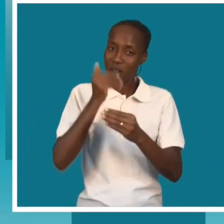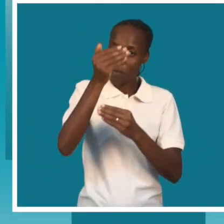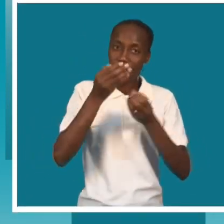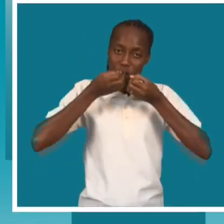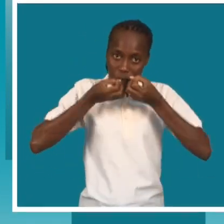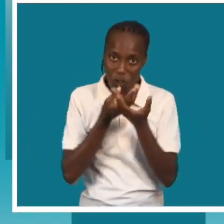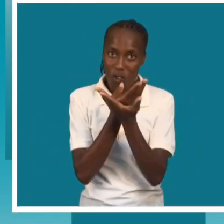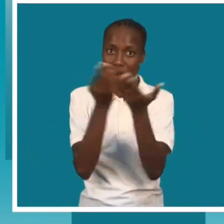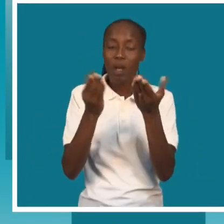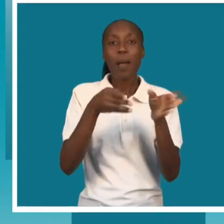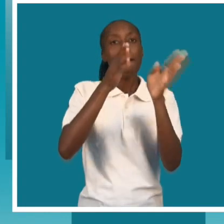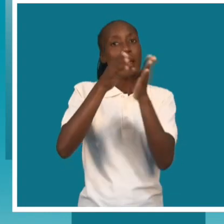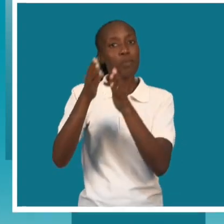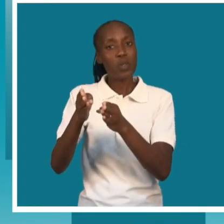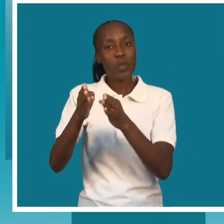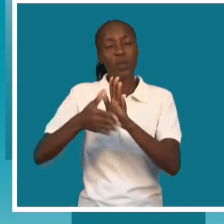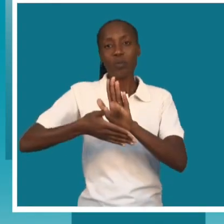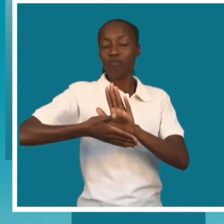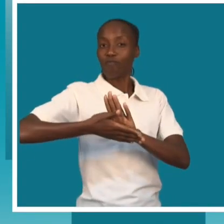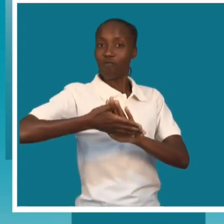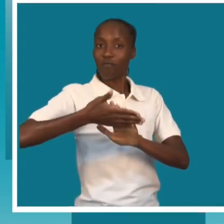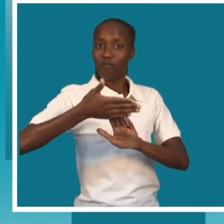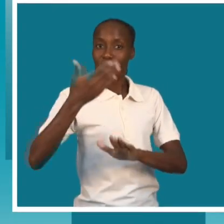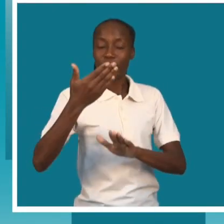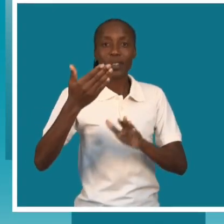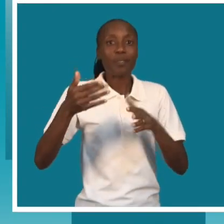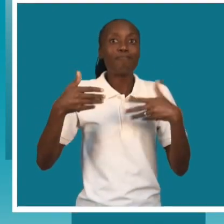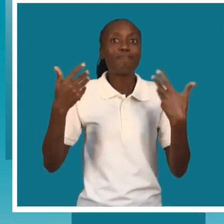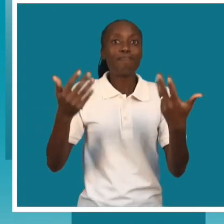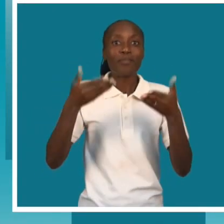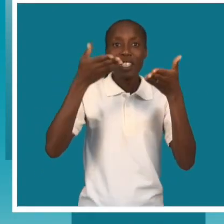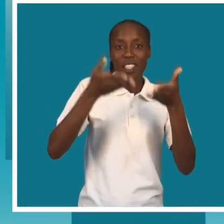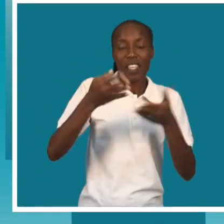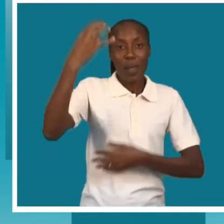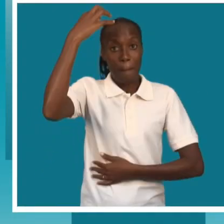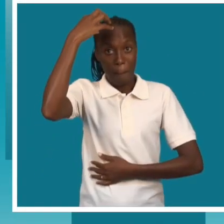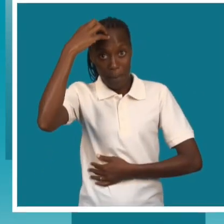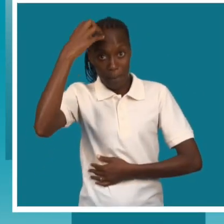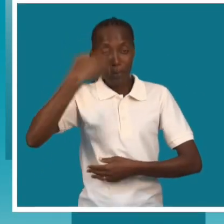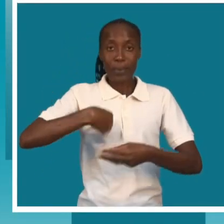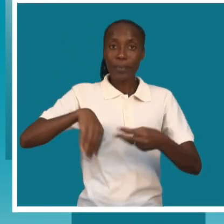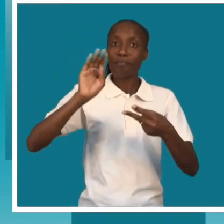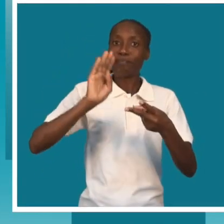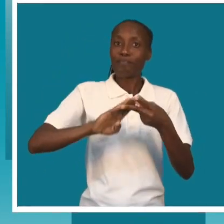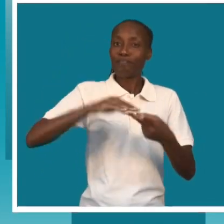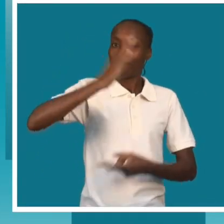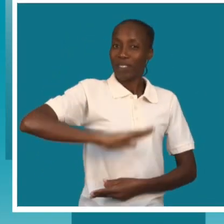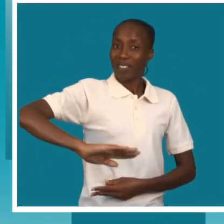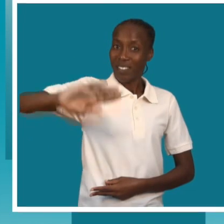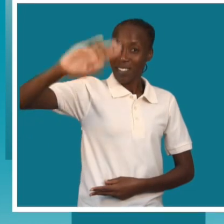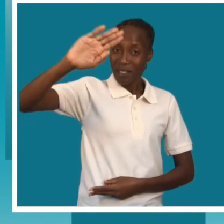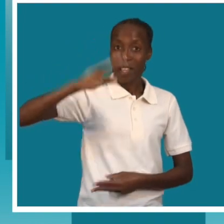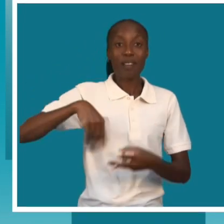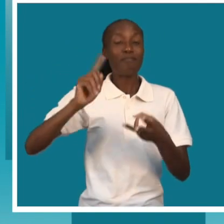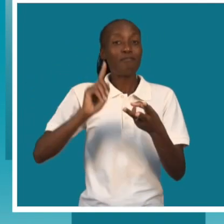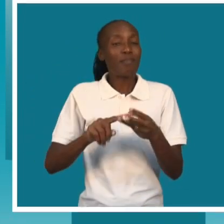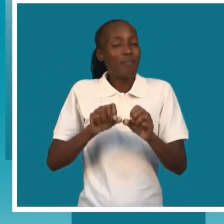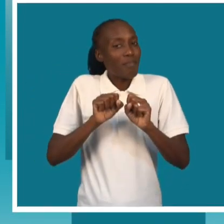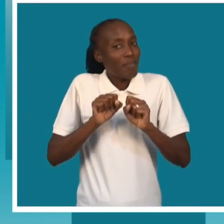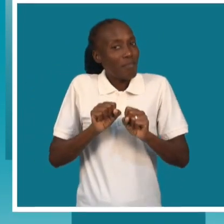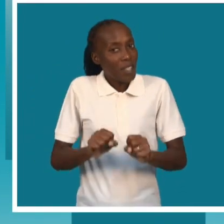para que todos nós, a partir daqui, do Maputo, a Ruvoma, do Zumba ainda,